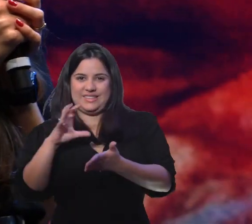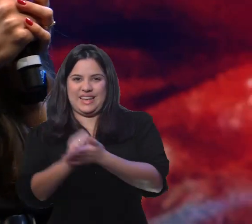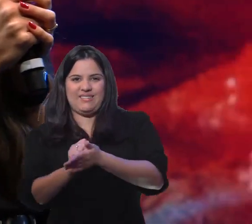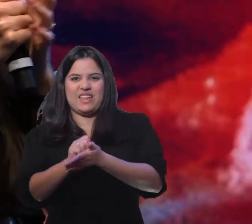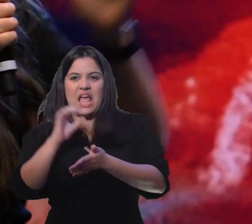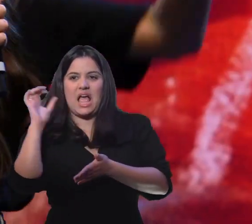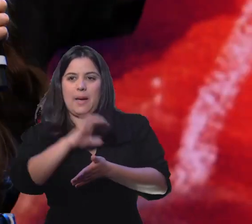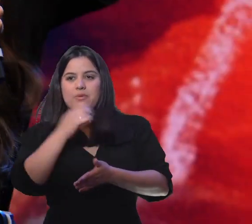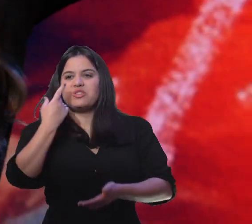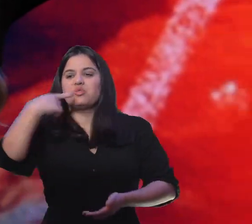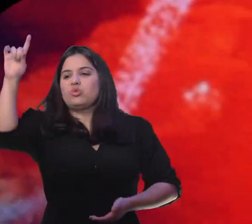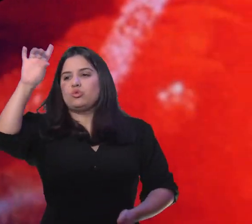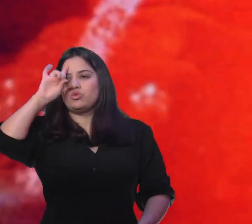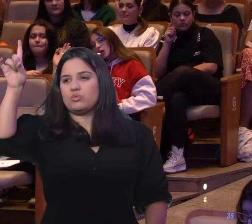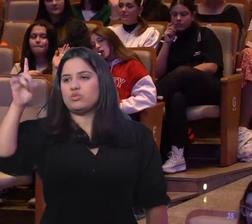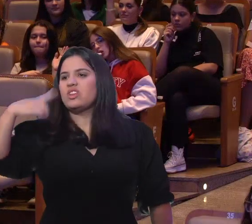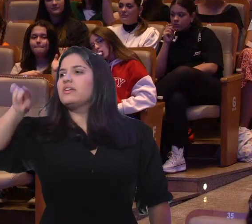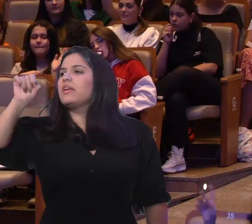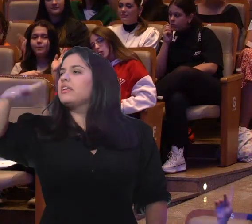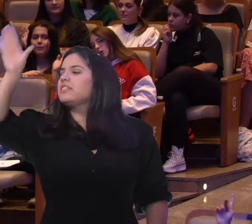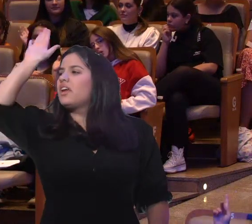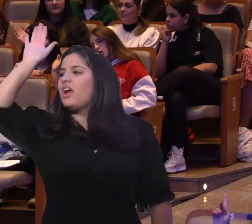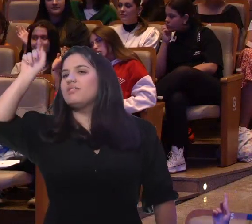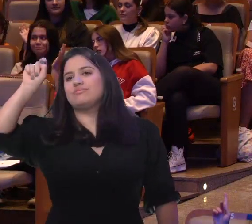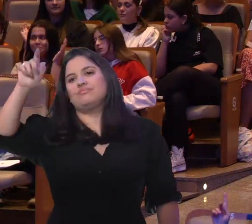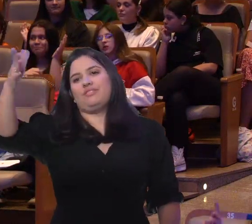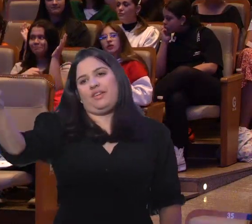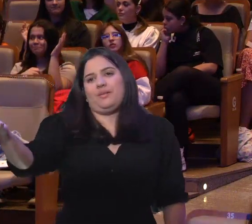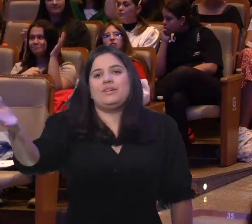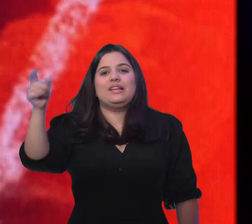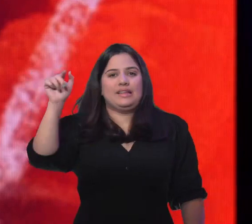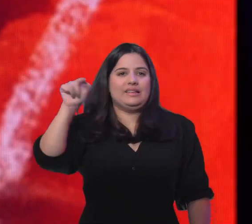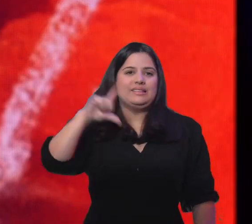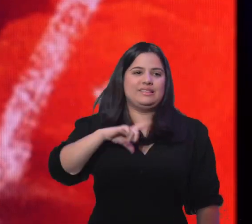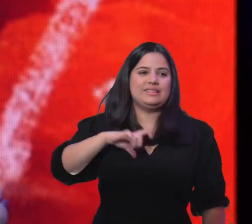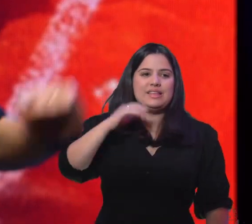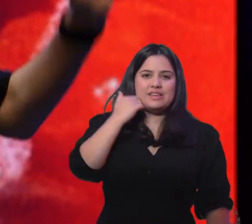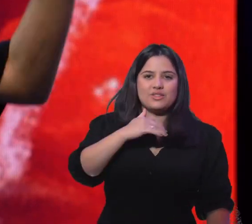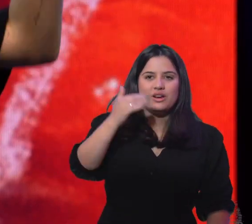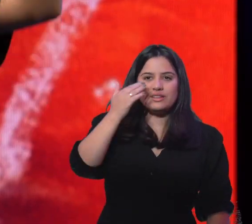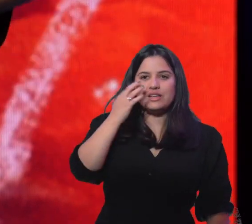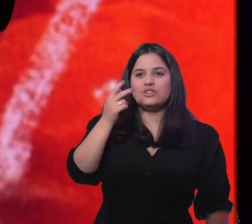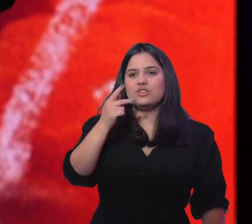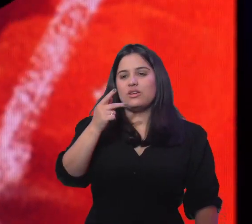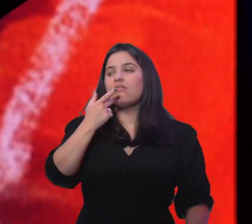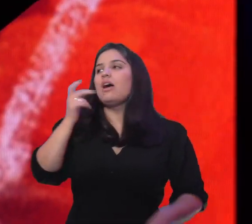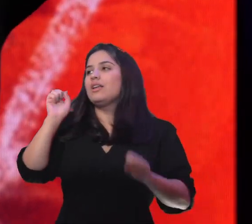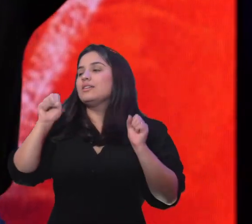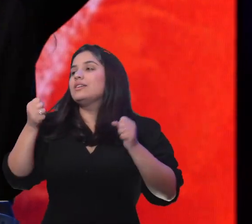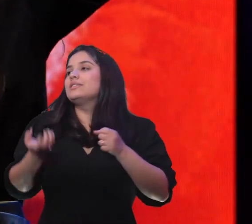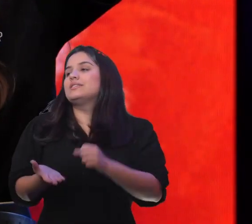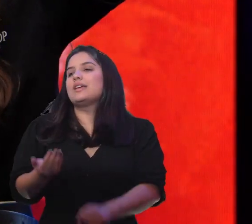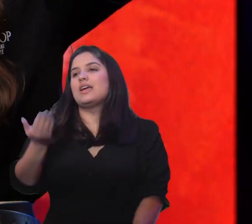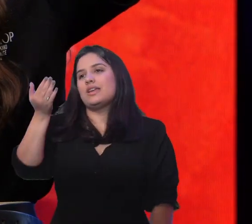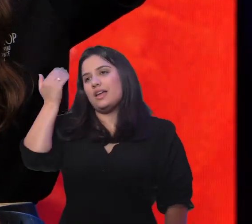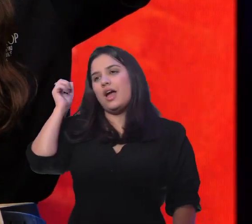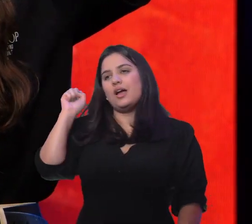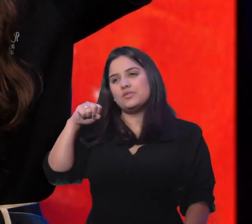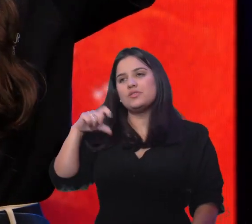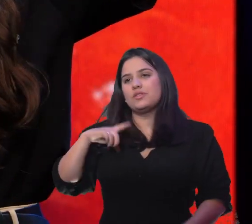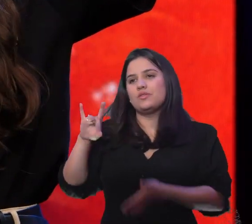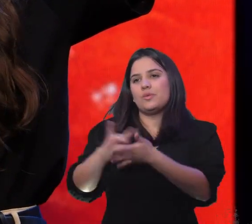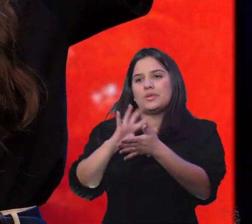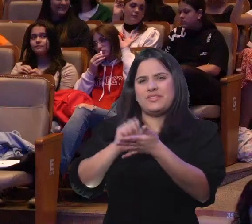hora. Quem é assim? Confessa seus pecados agora. Tem adolescente que é antecipado, se inscreve assim com antecedência para não perder vaga nas